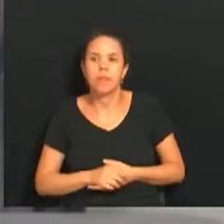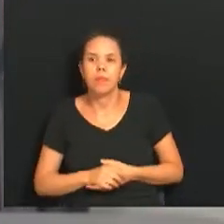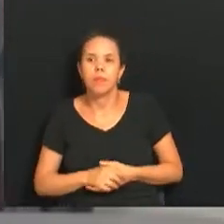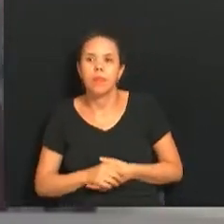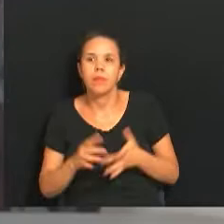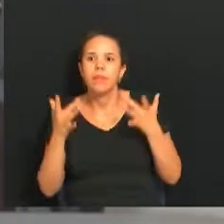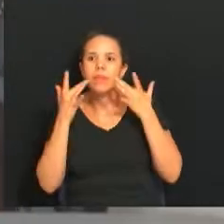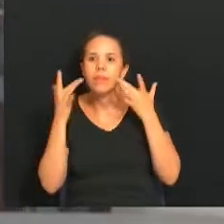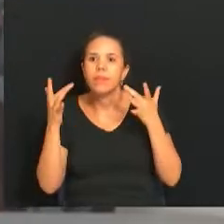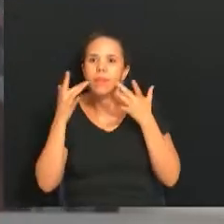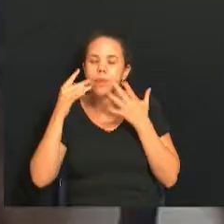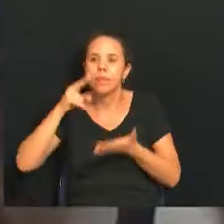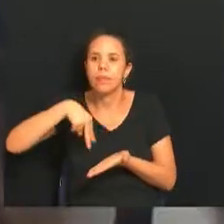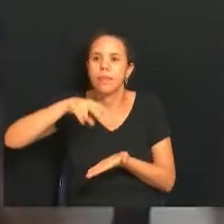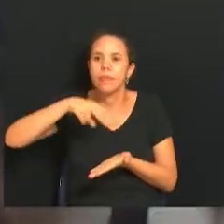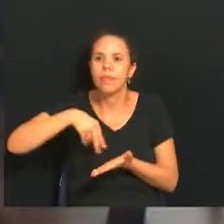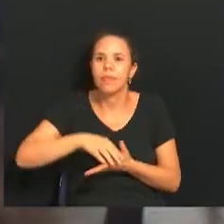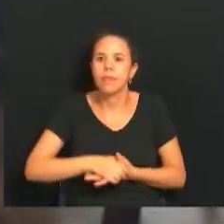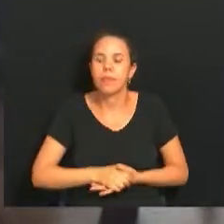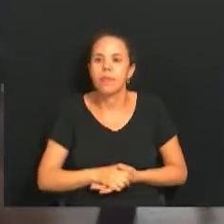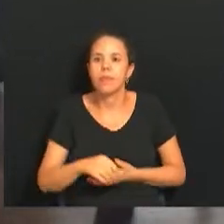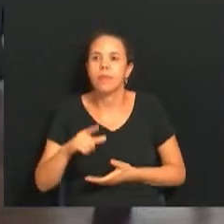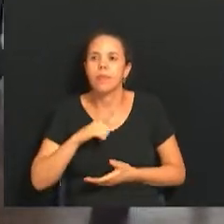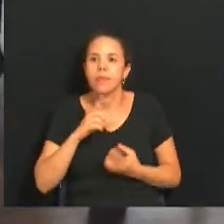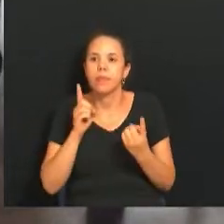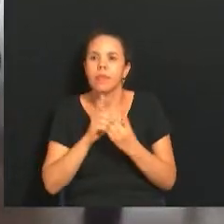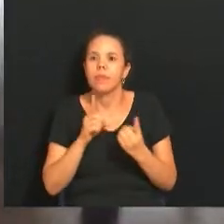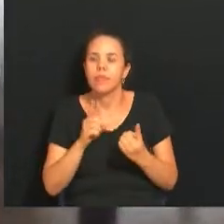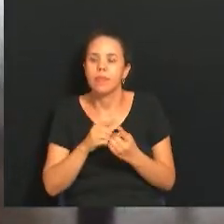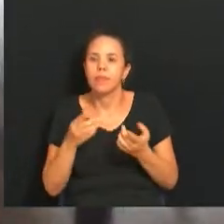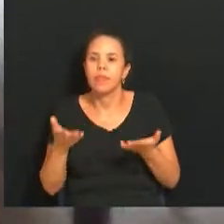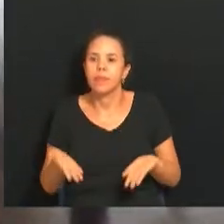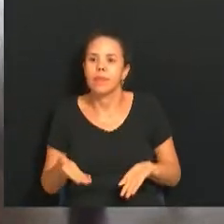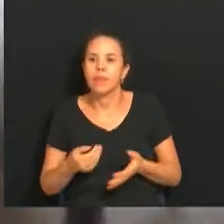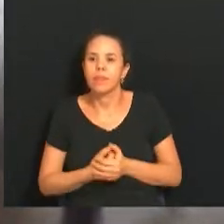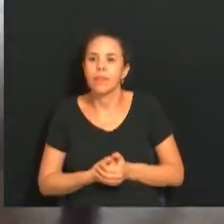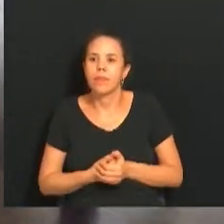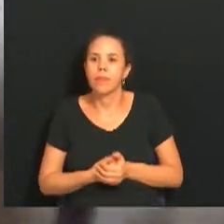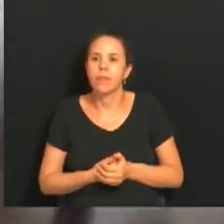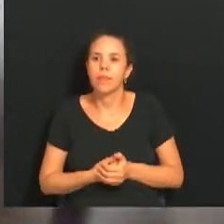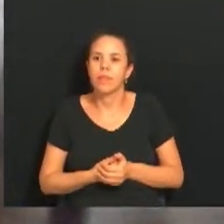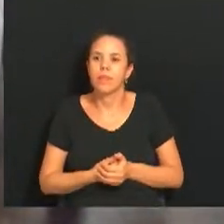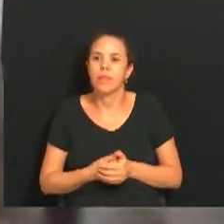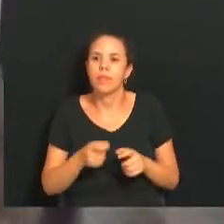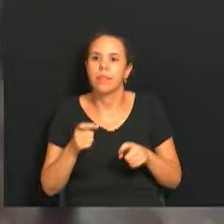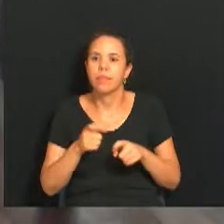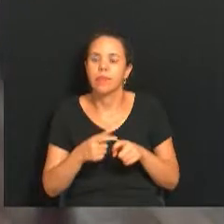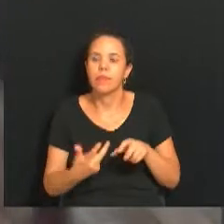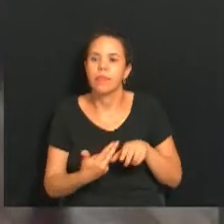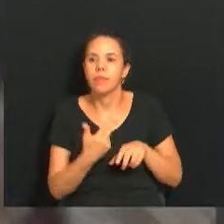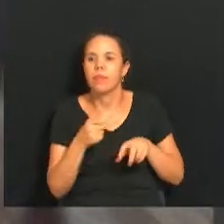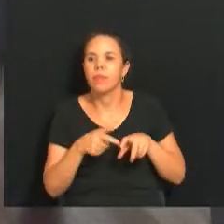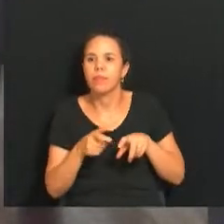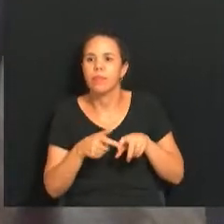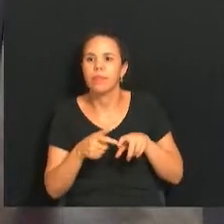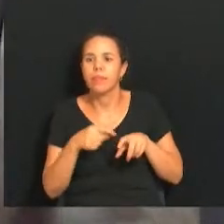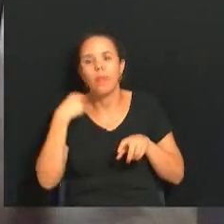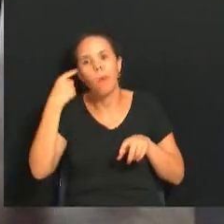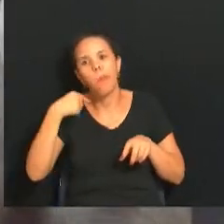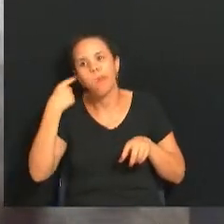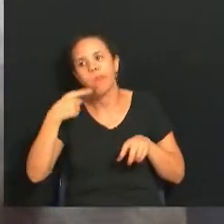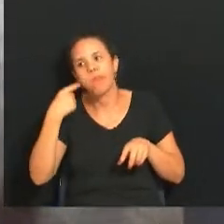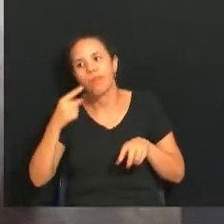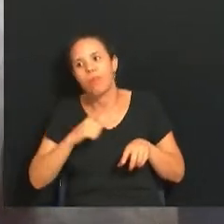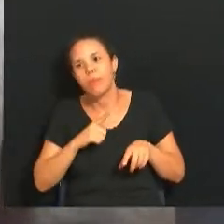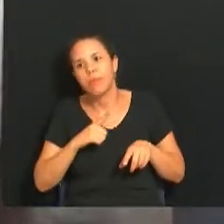própria dança de salão. Temos atendimento aqui, podóloga, temos atendimento de advogado, né? Então